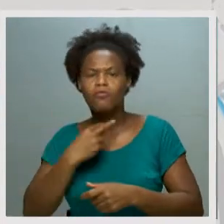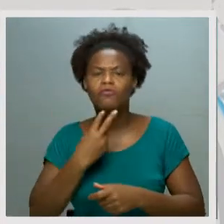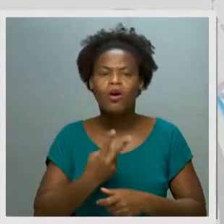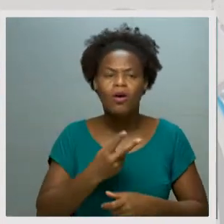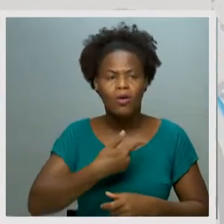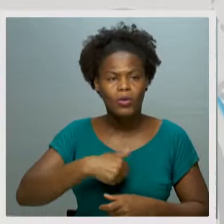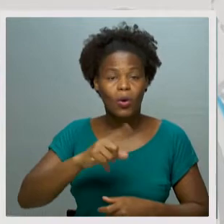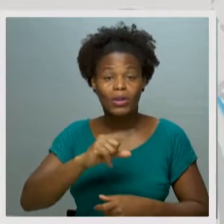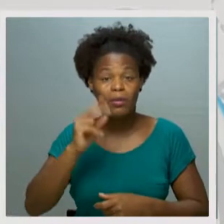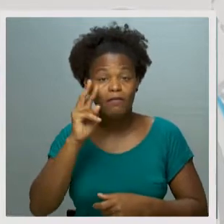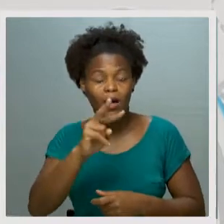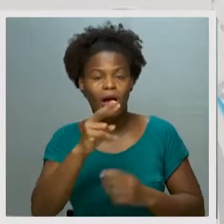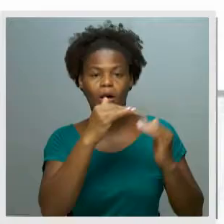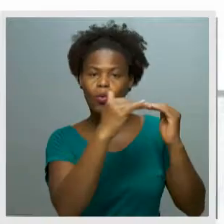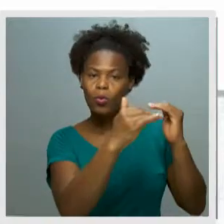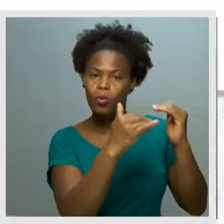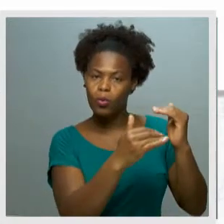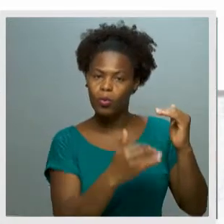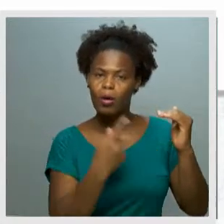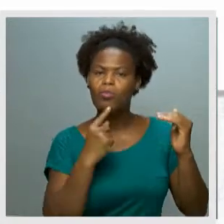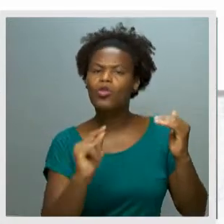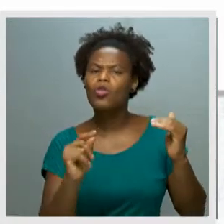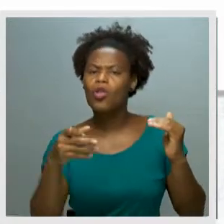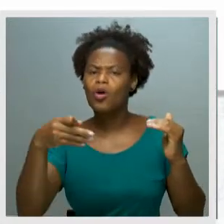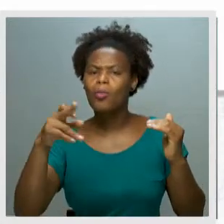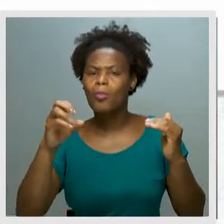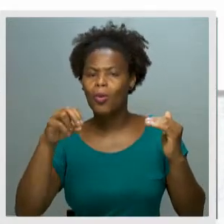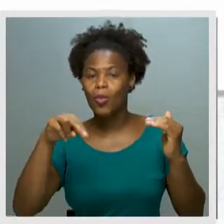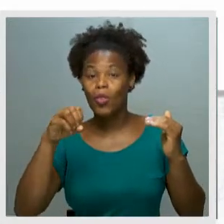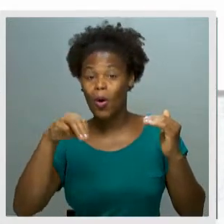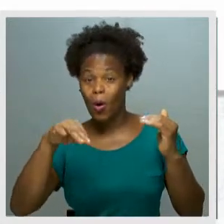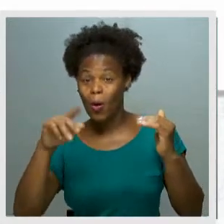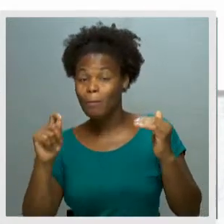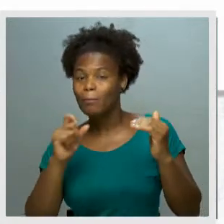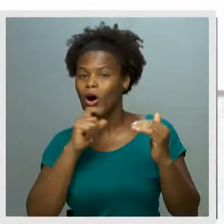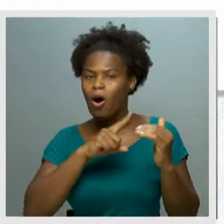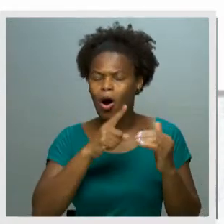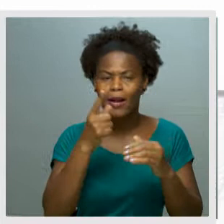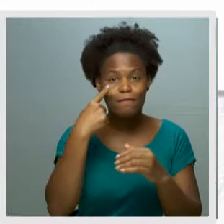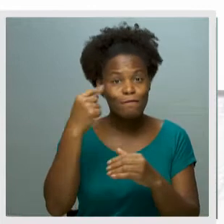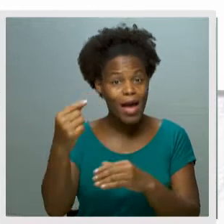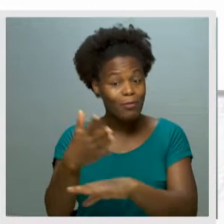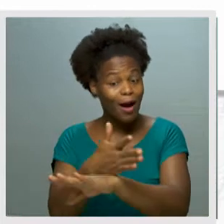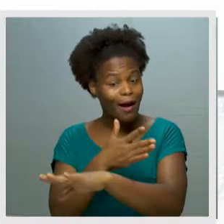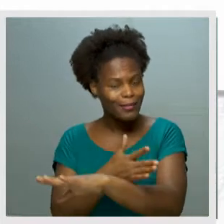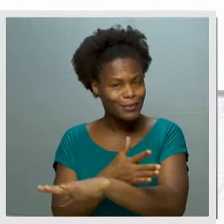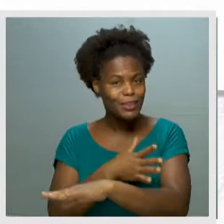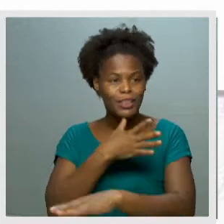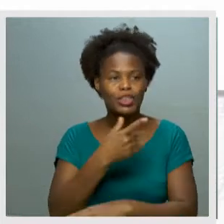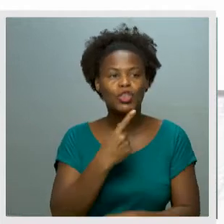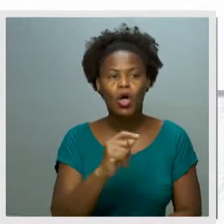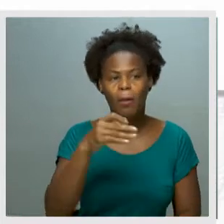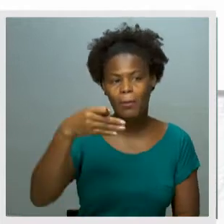a conjugação pronominal. A colocação pronominal pode ocorrer antes do verbo, que é denominado de